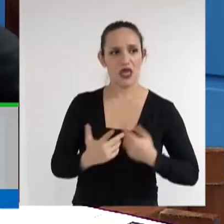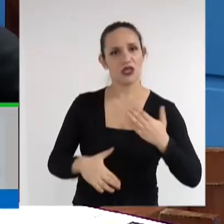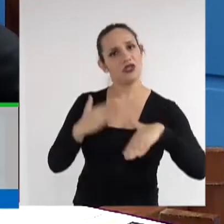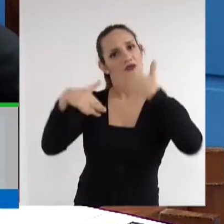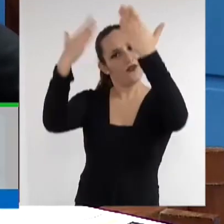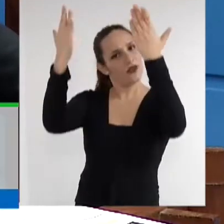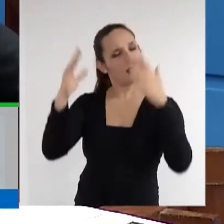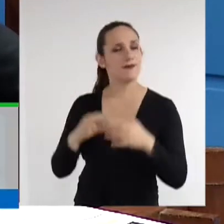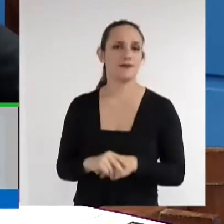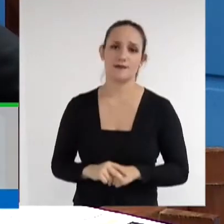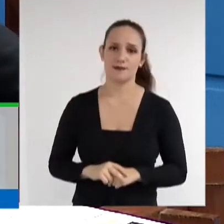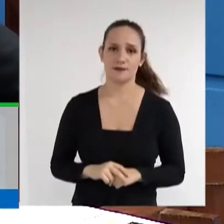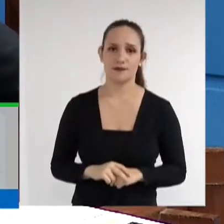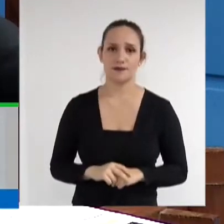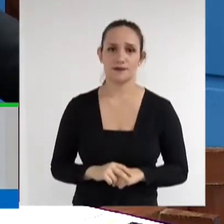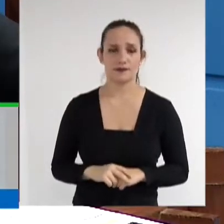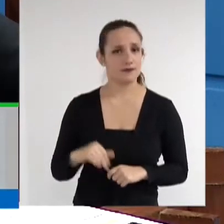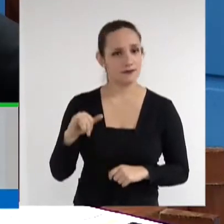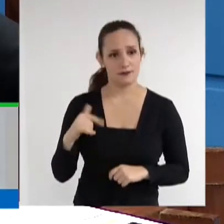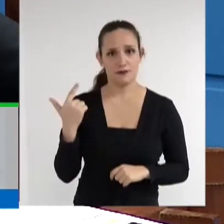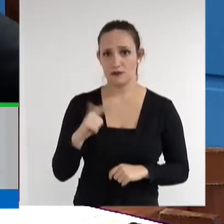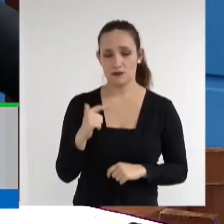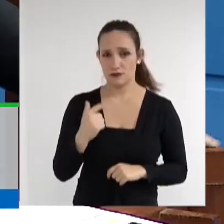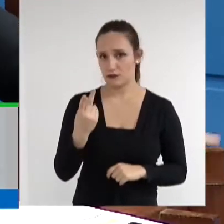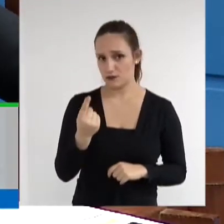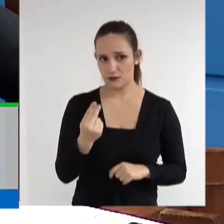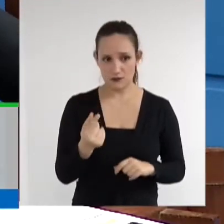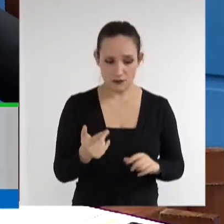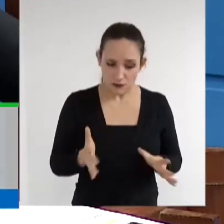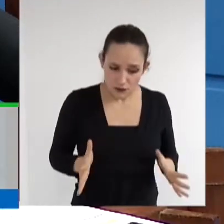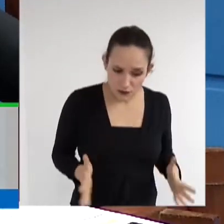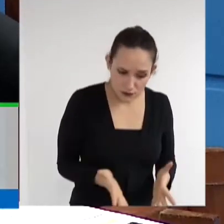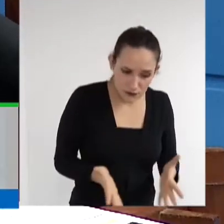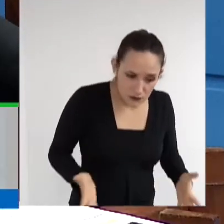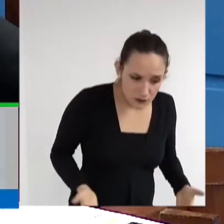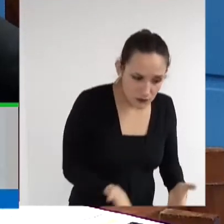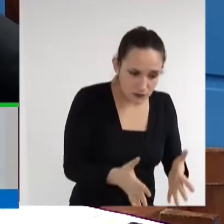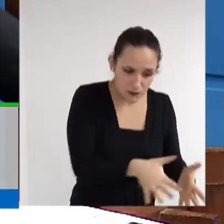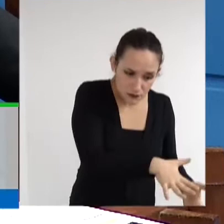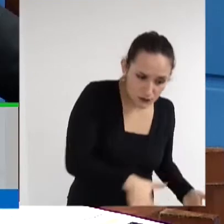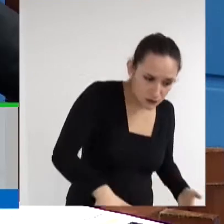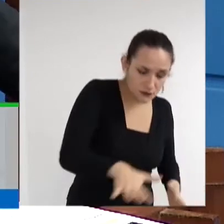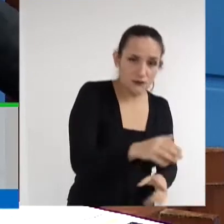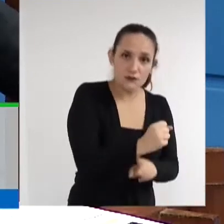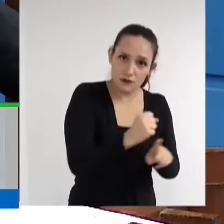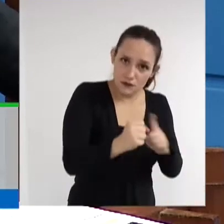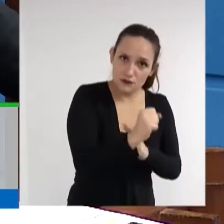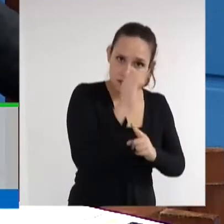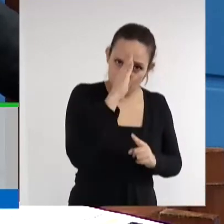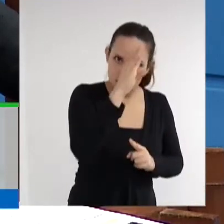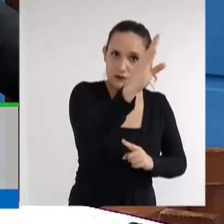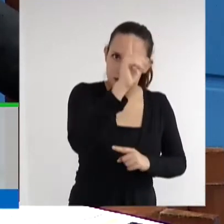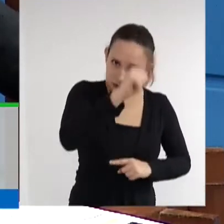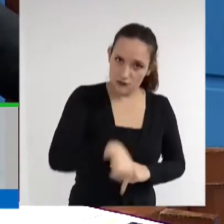desenvolvido se a gente não investe nessas áreas